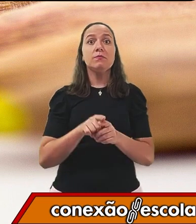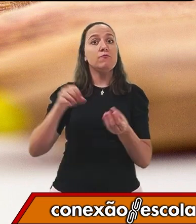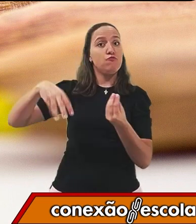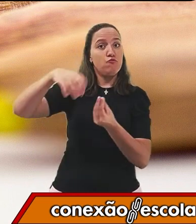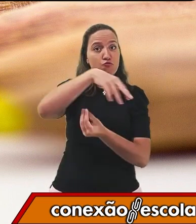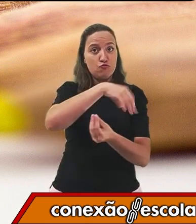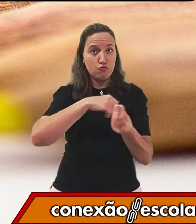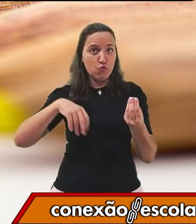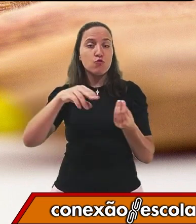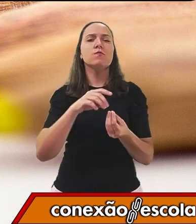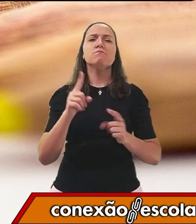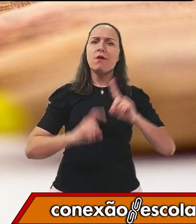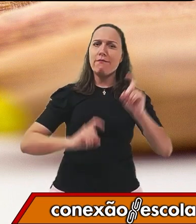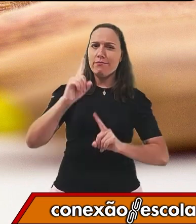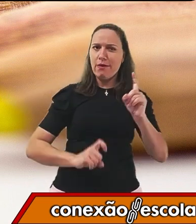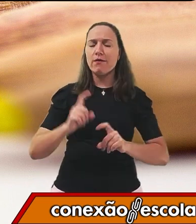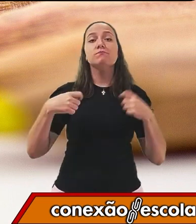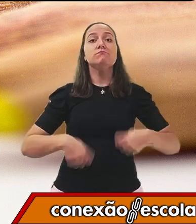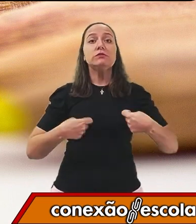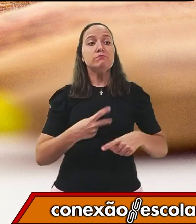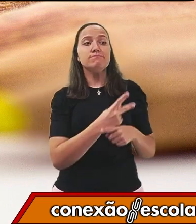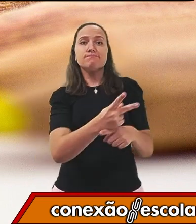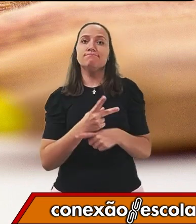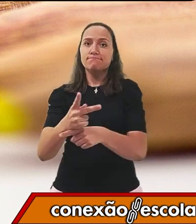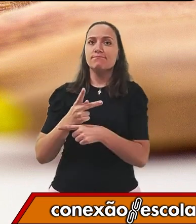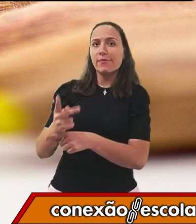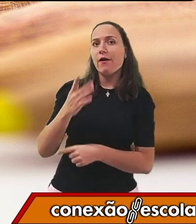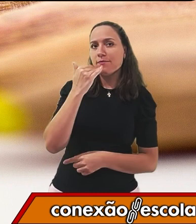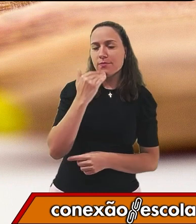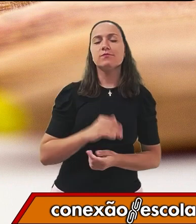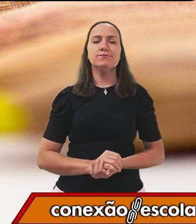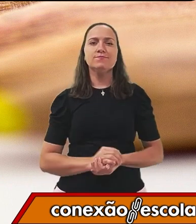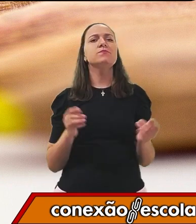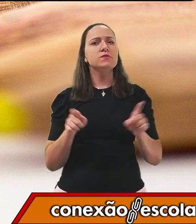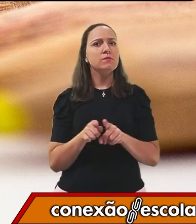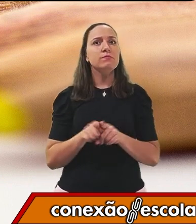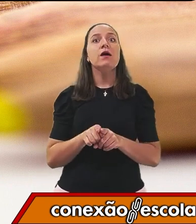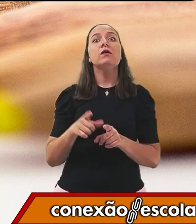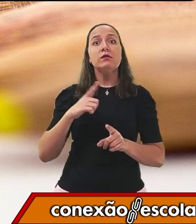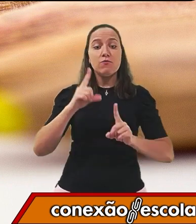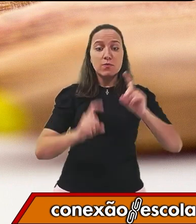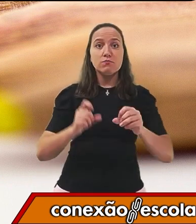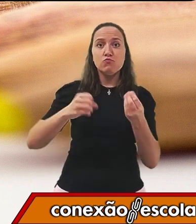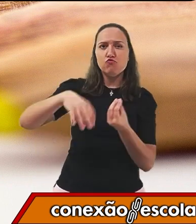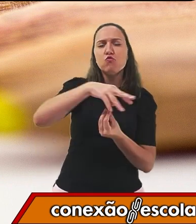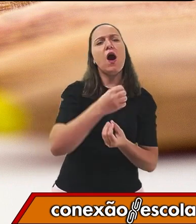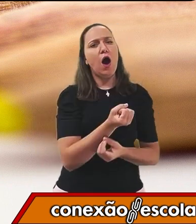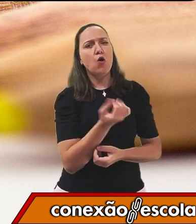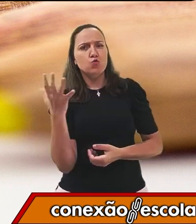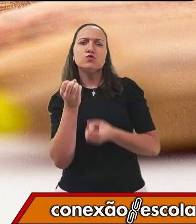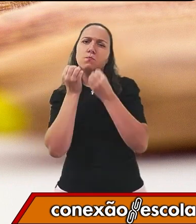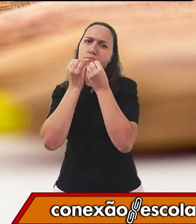e bactérias que se alimentam de outros seres vivos e alguns desses seres vivos são benéficos e outros nos